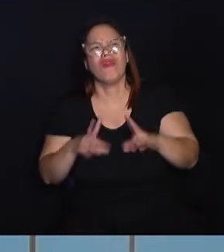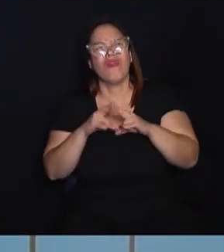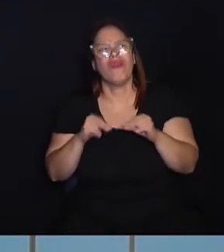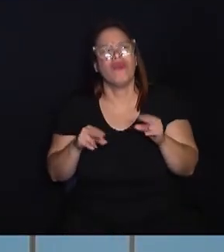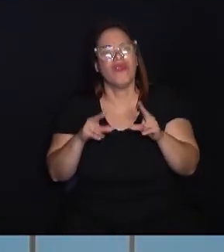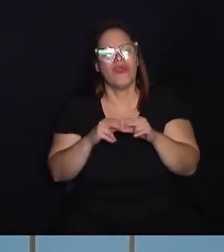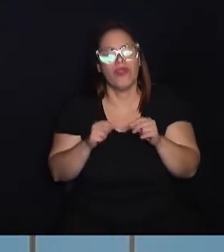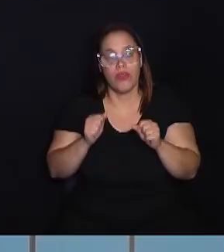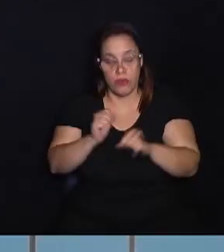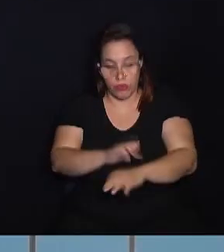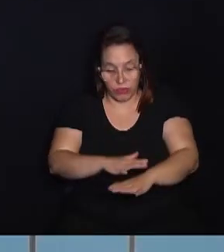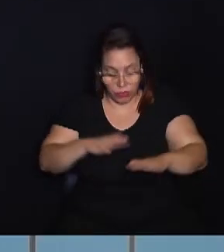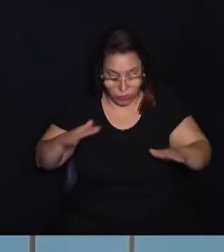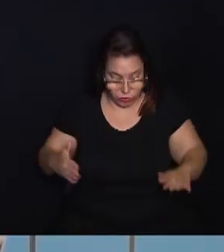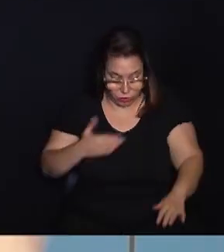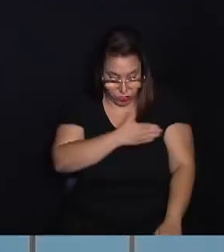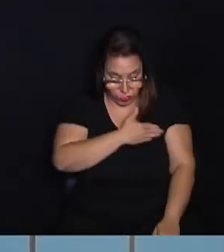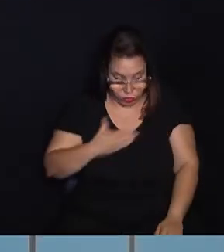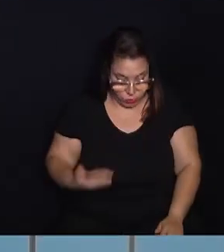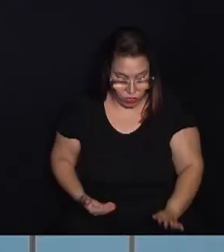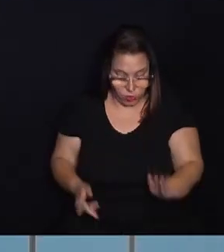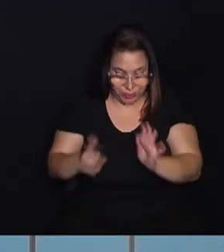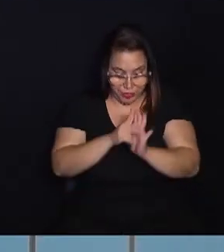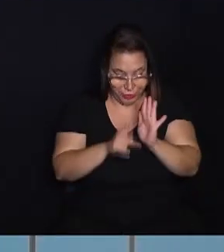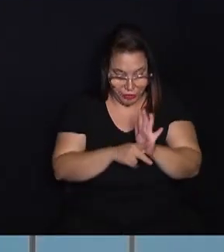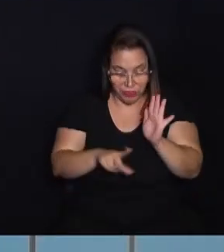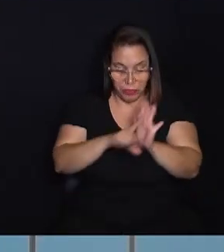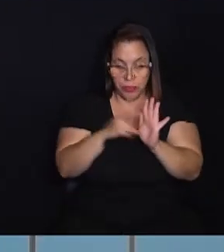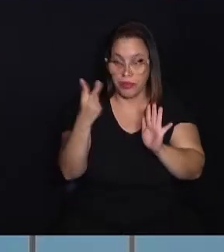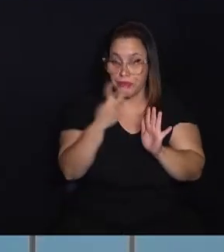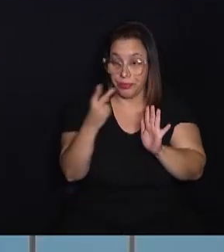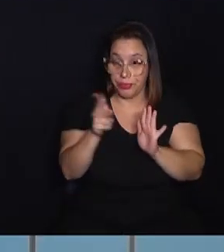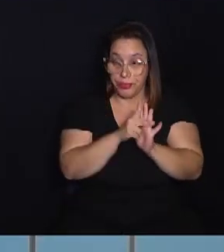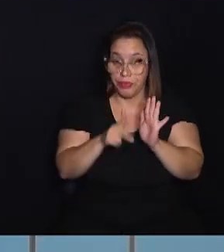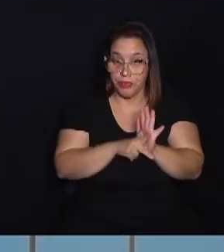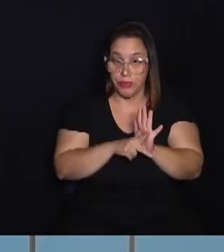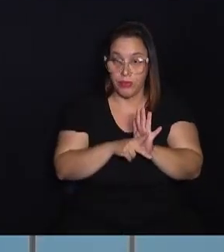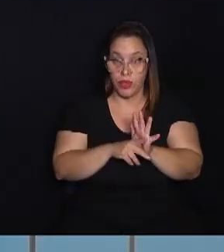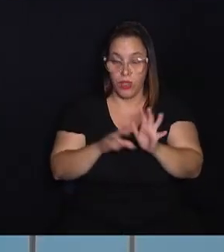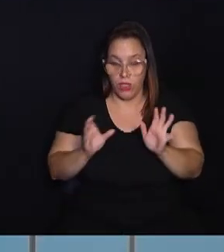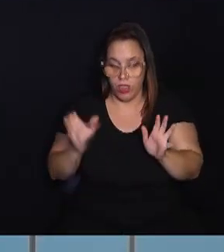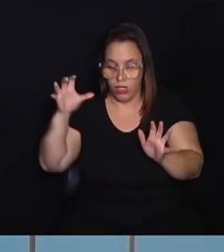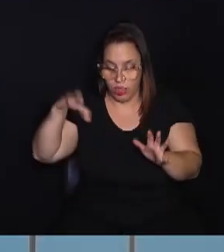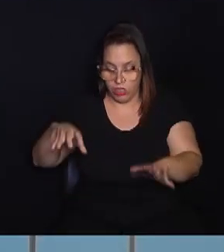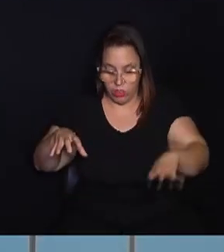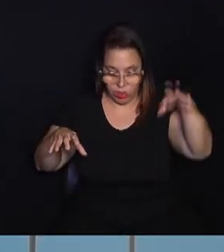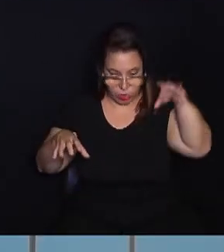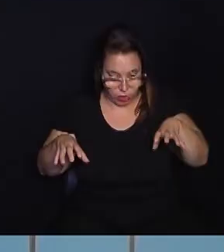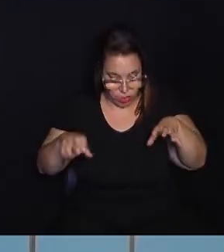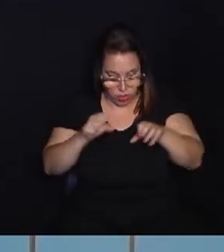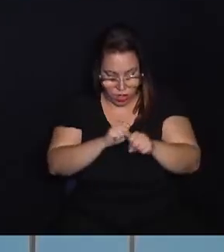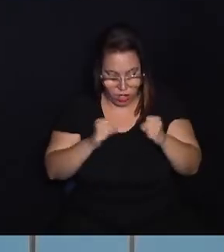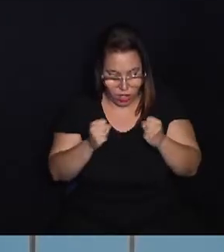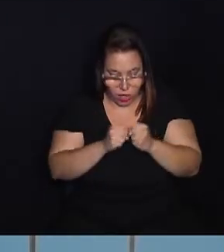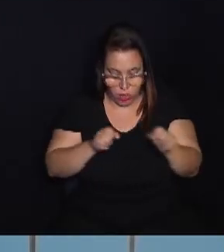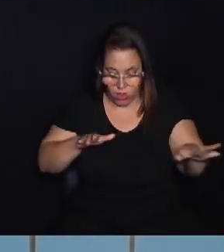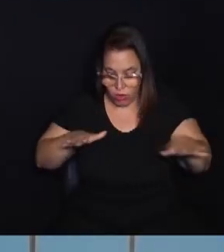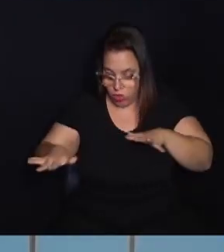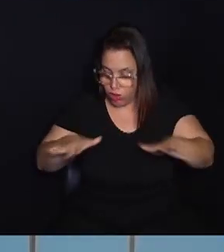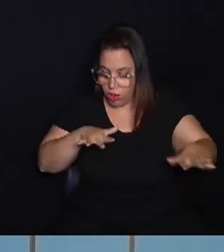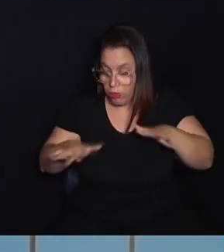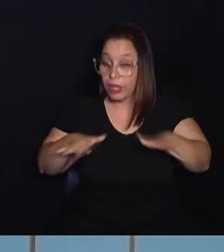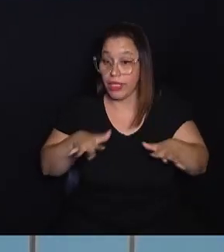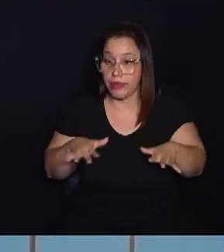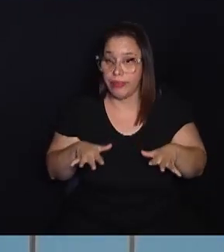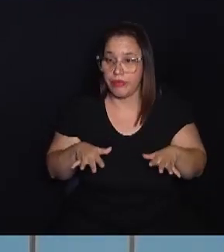audiências públicas dos projetos de lei, que existem 2 projetos de lei em andamento no Senado. Um que quer regulamentar,